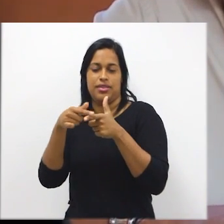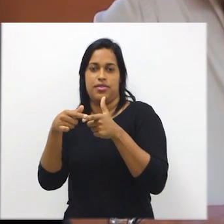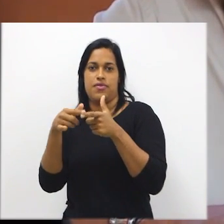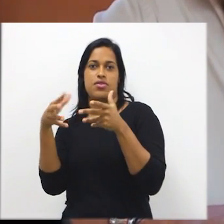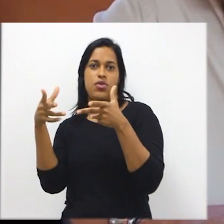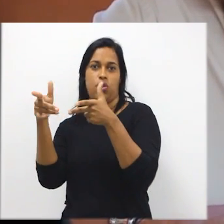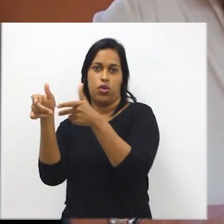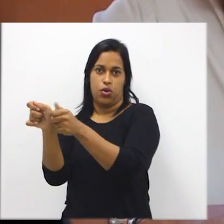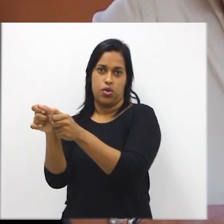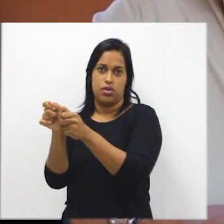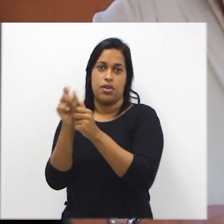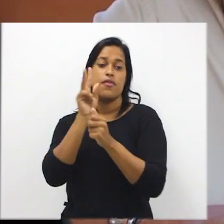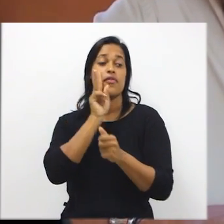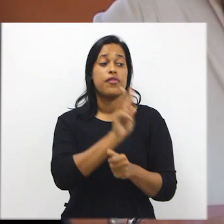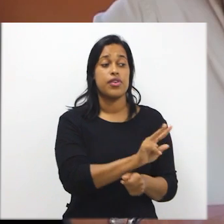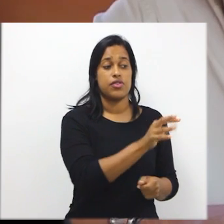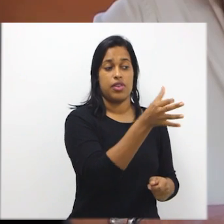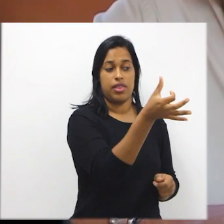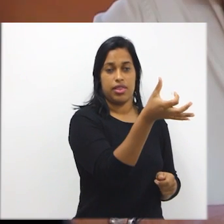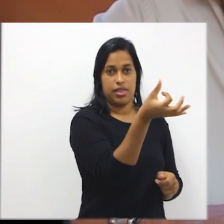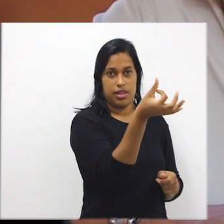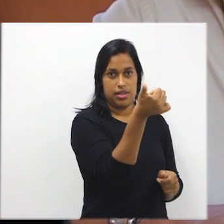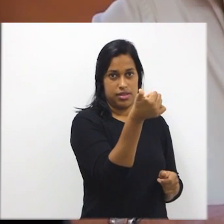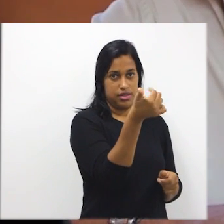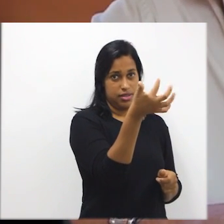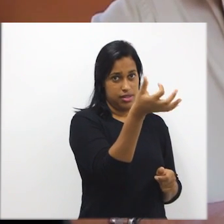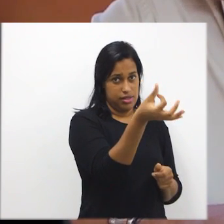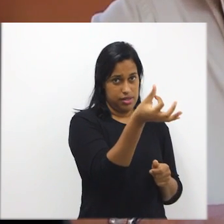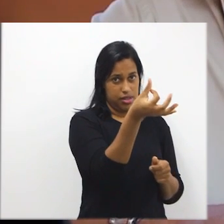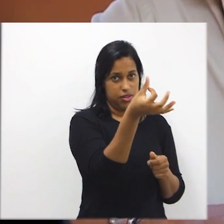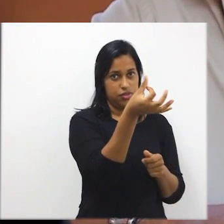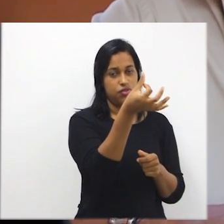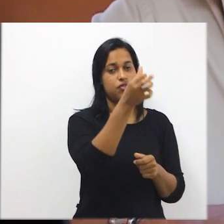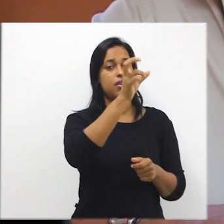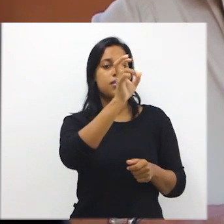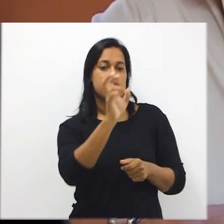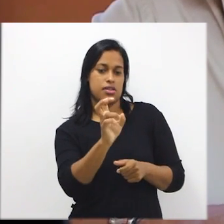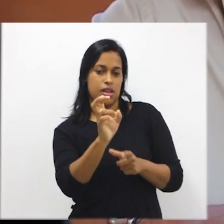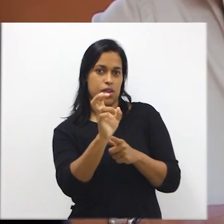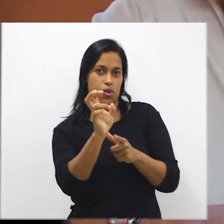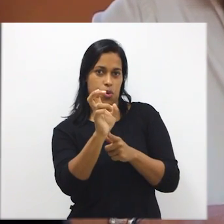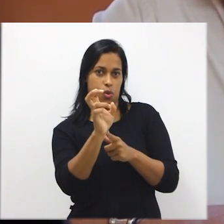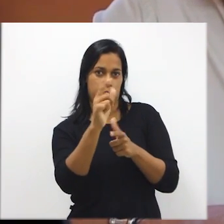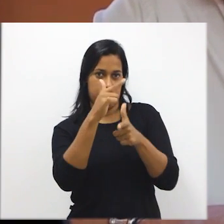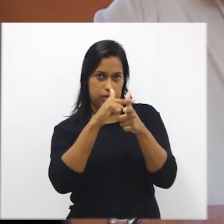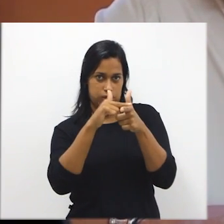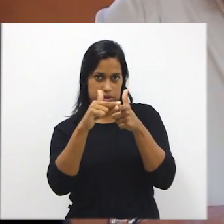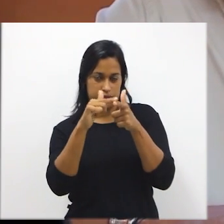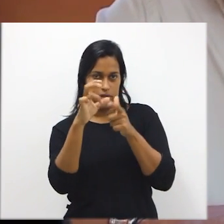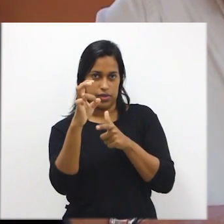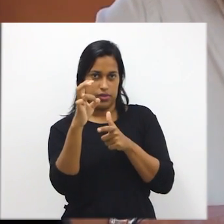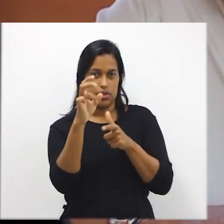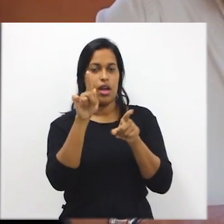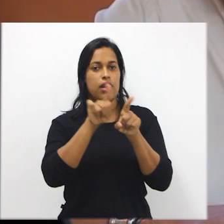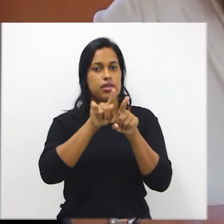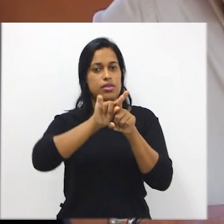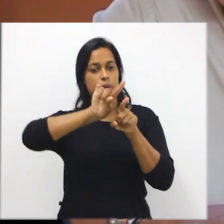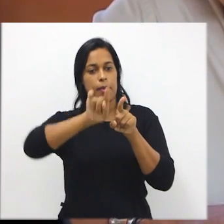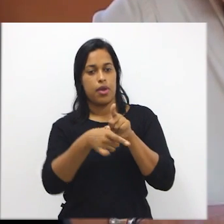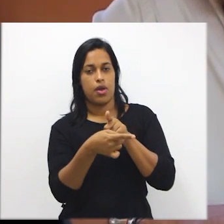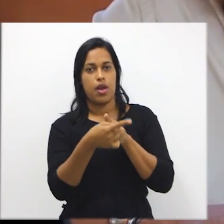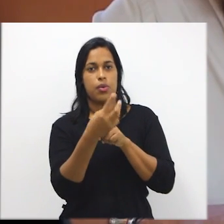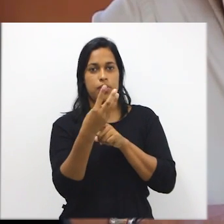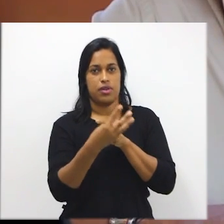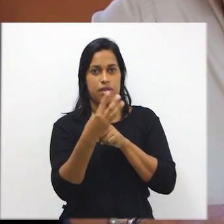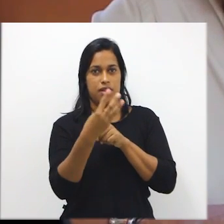tela. Nós temos 16, que é o dividendo, 5, que é o divisor. O quociente aí deu